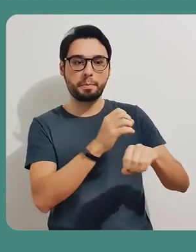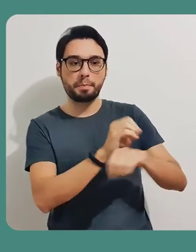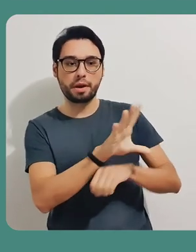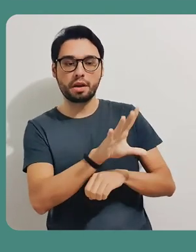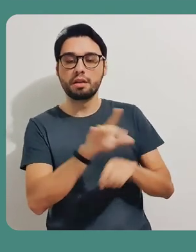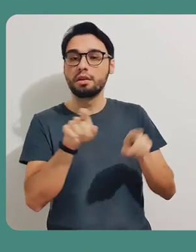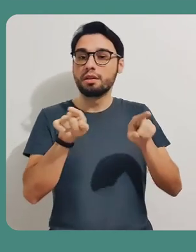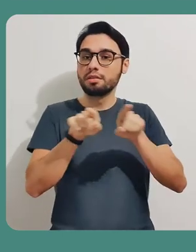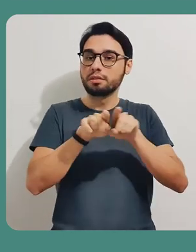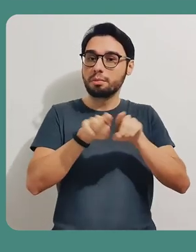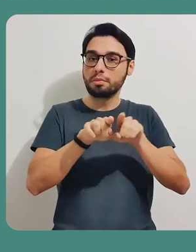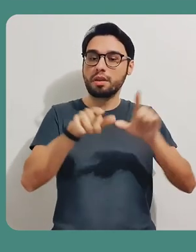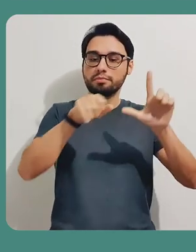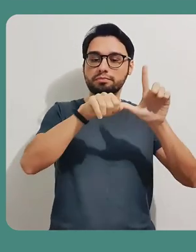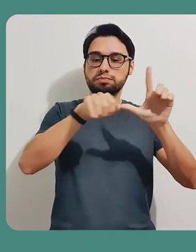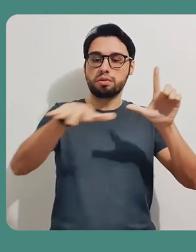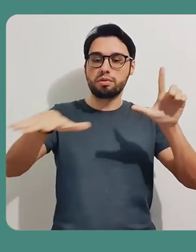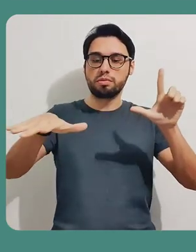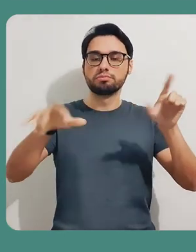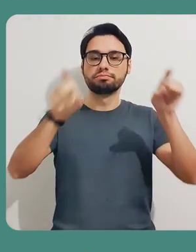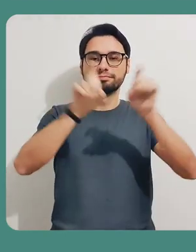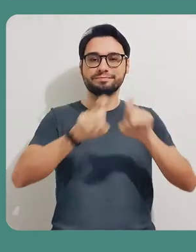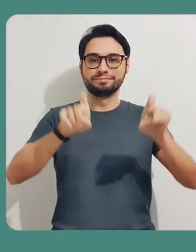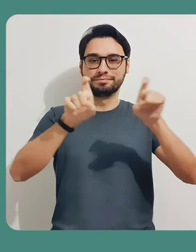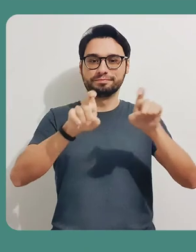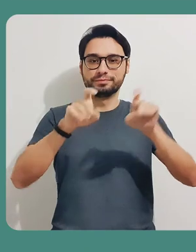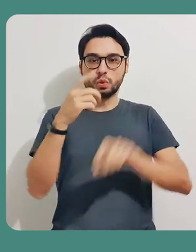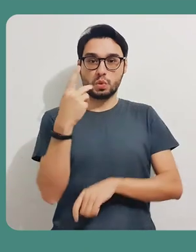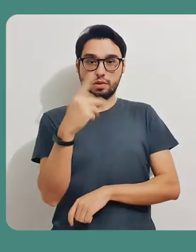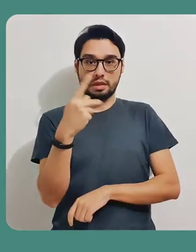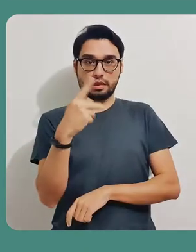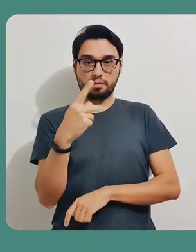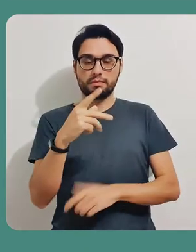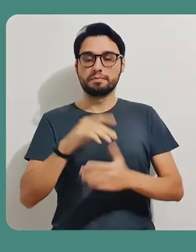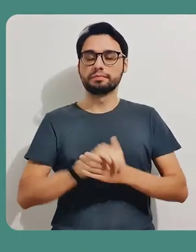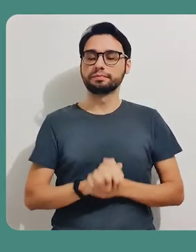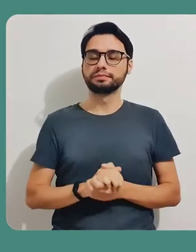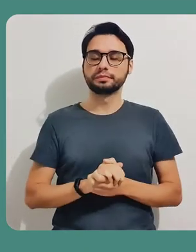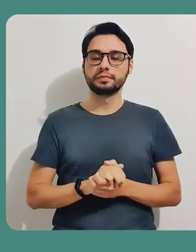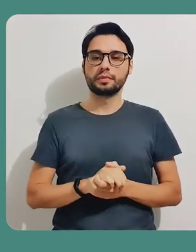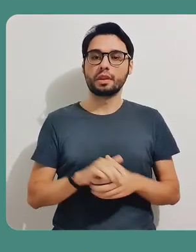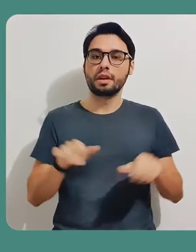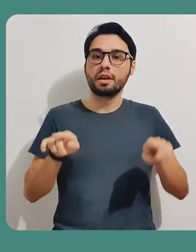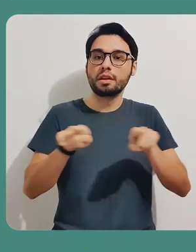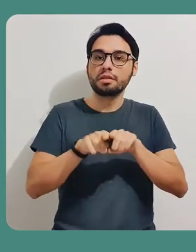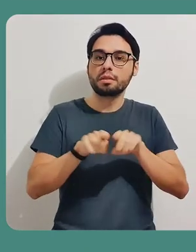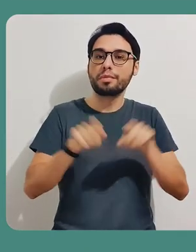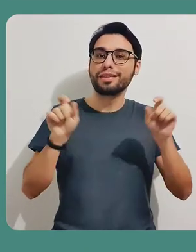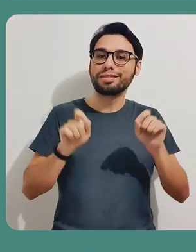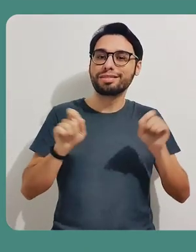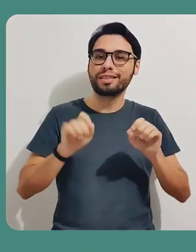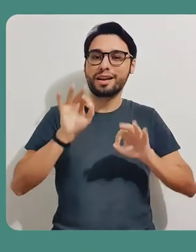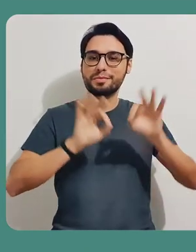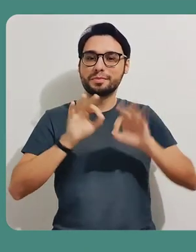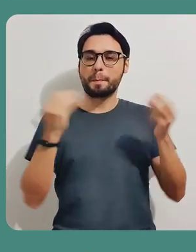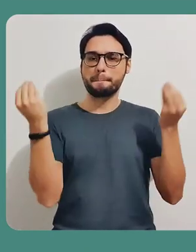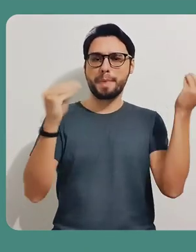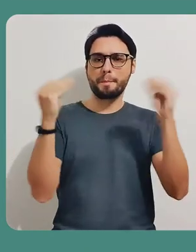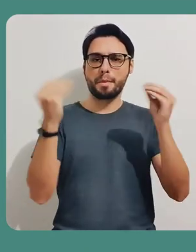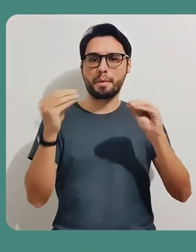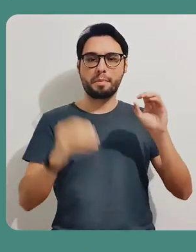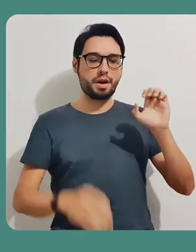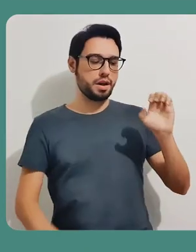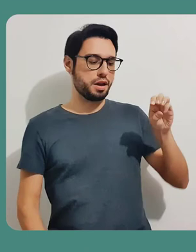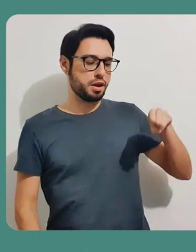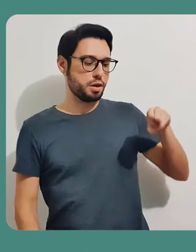para conversas instantâneas por texto e além disso compartilhar a tela do seu computador e é possível